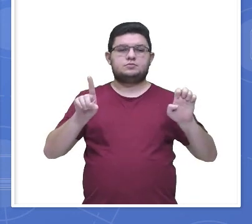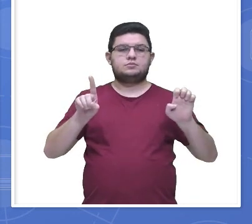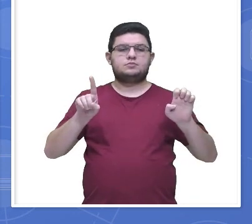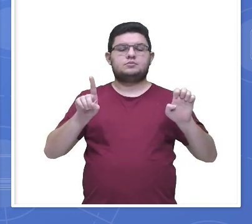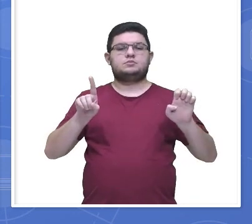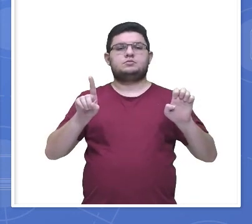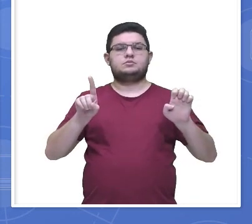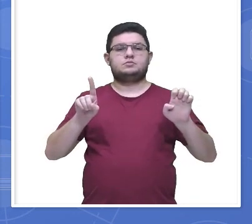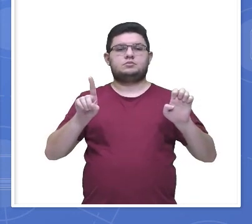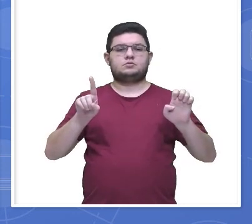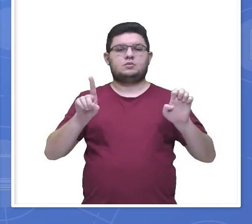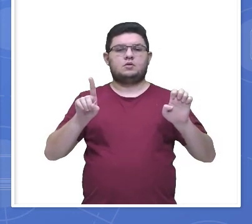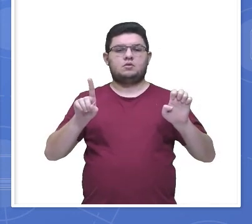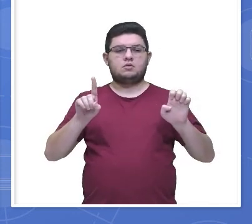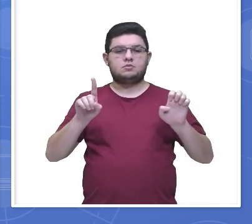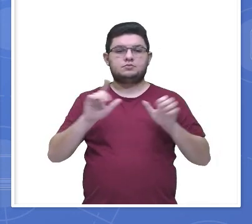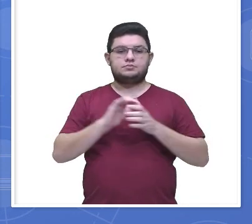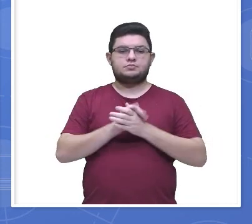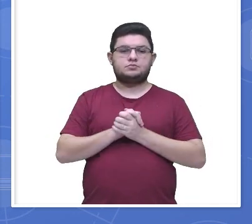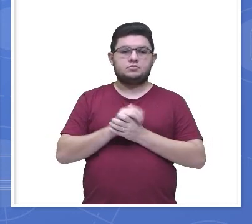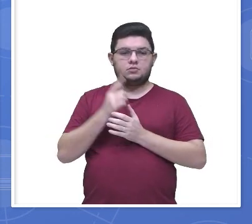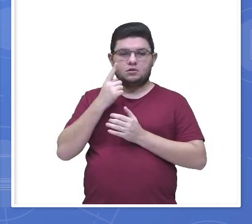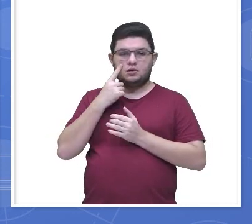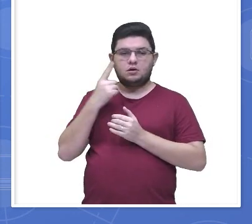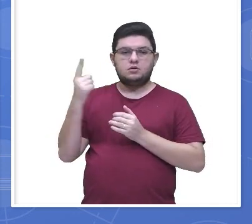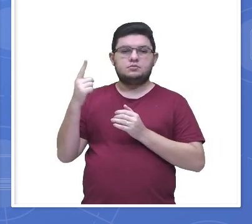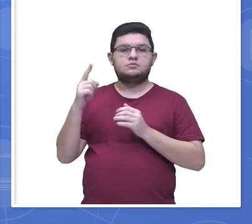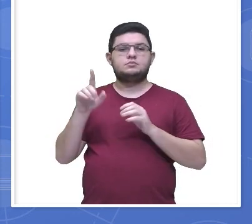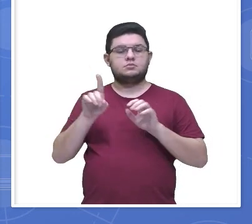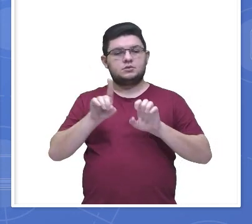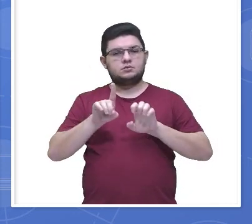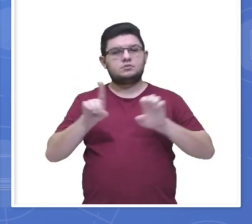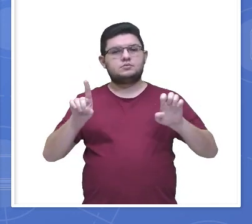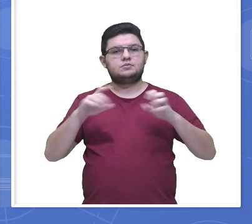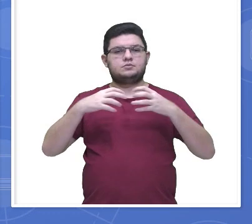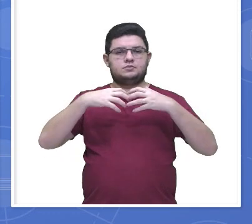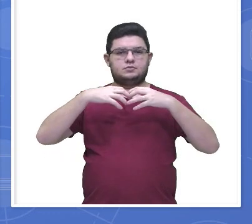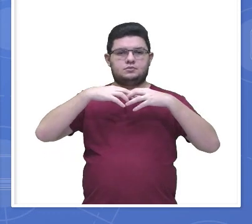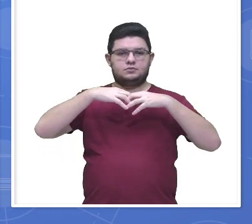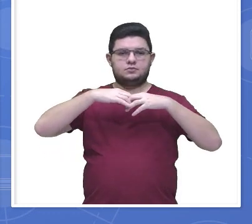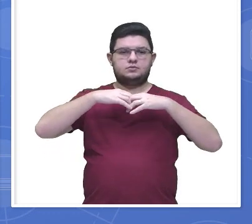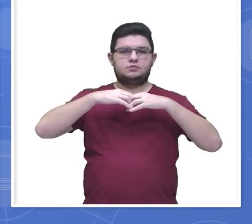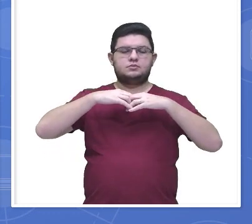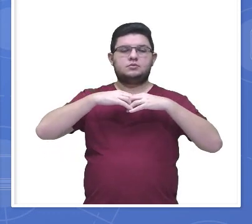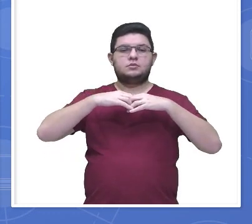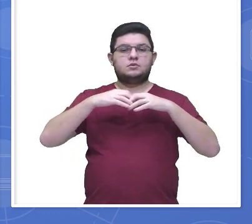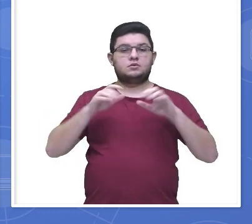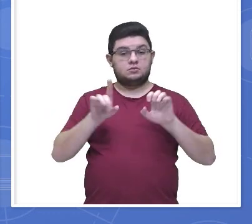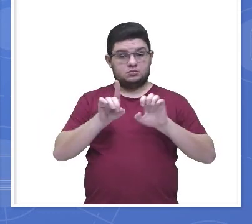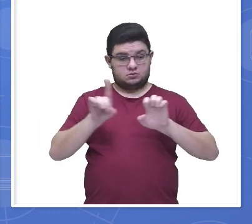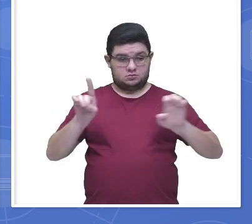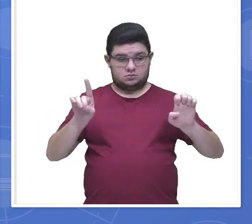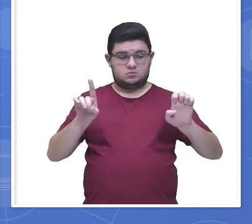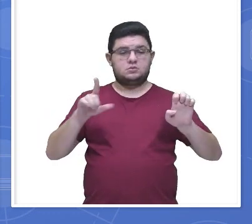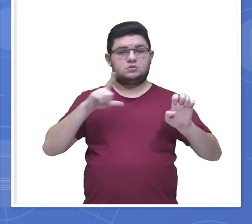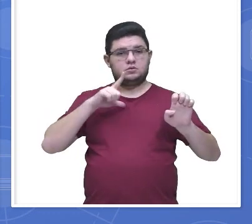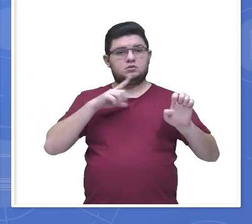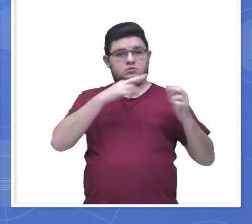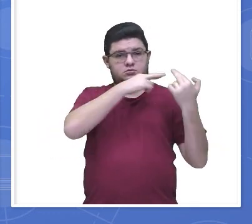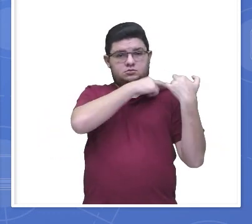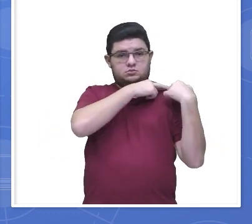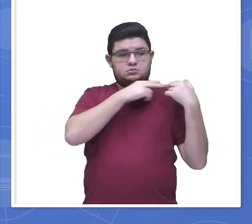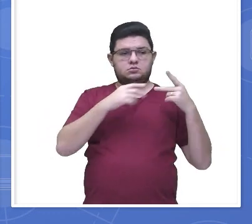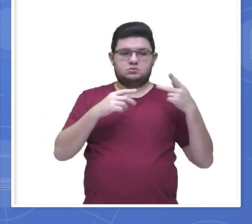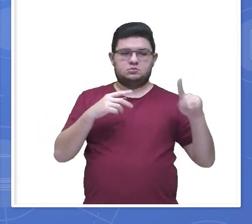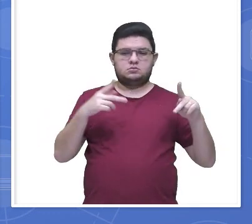hemisférios cerebrais, né? Como se fossem ali 2 bandas, a esquerda e a direita, cada uma com funções específicas. A